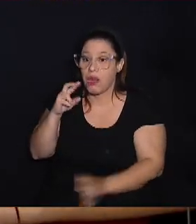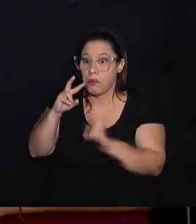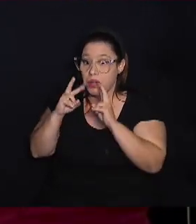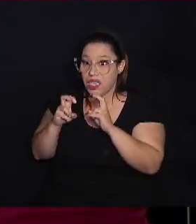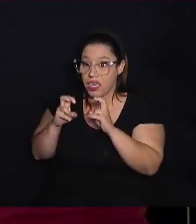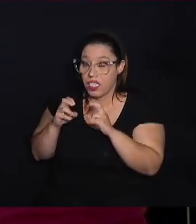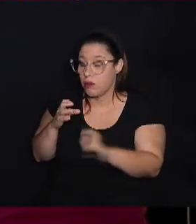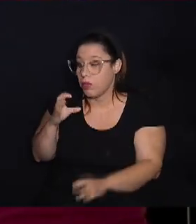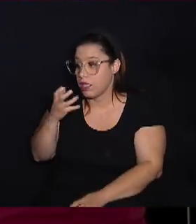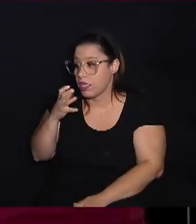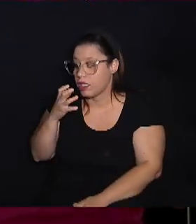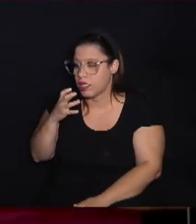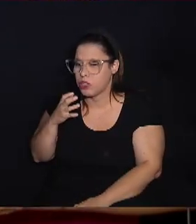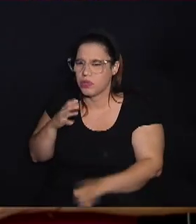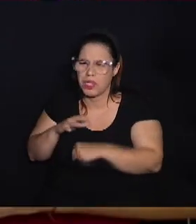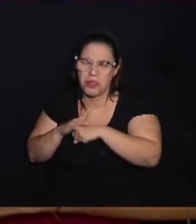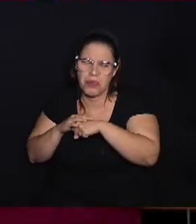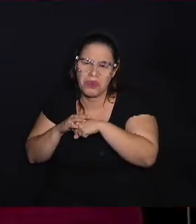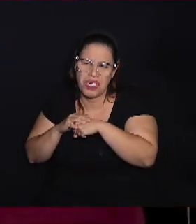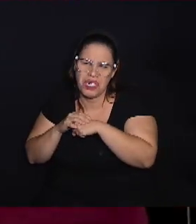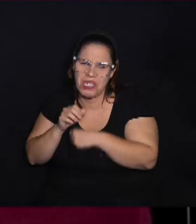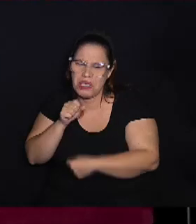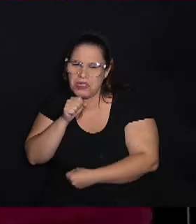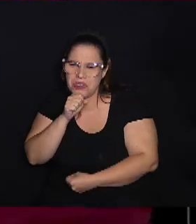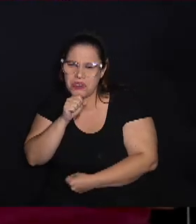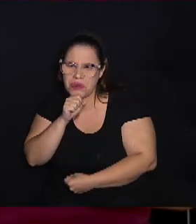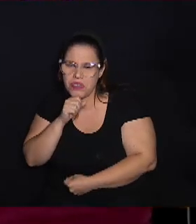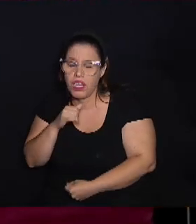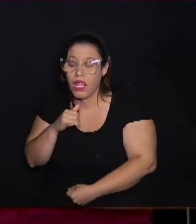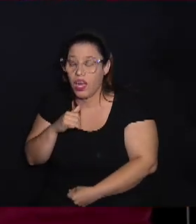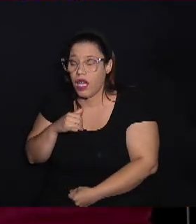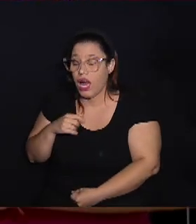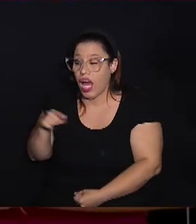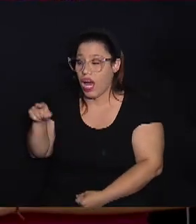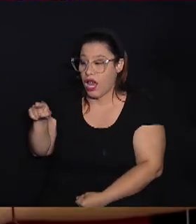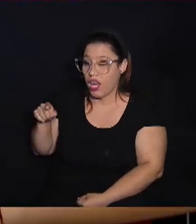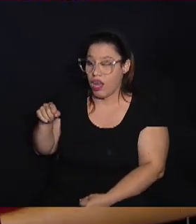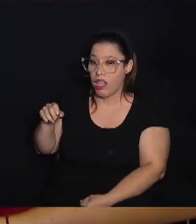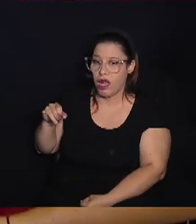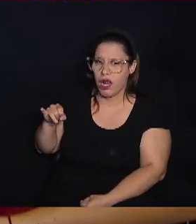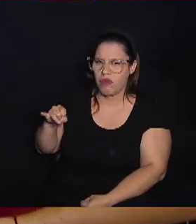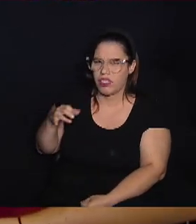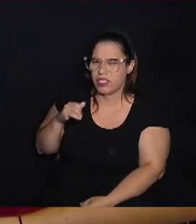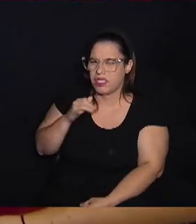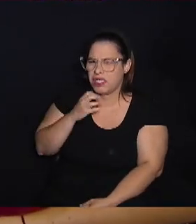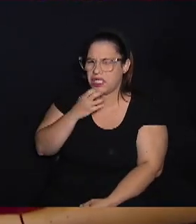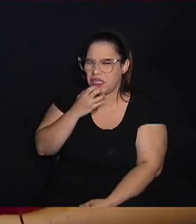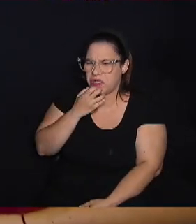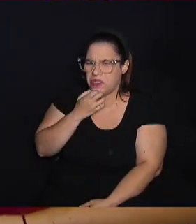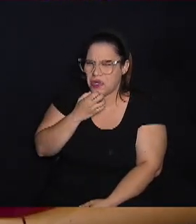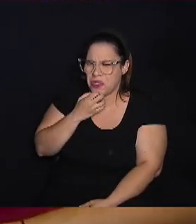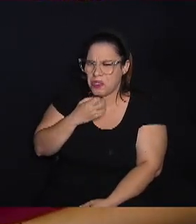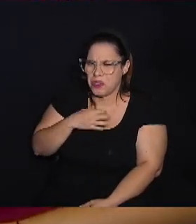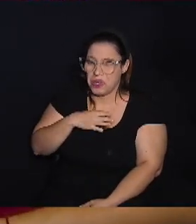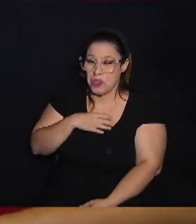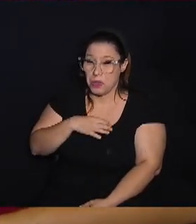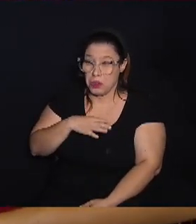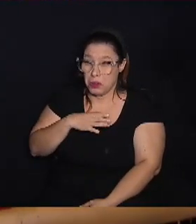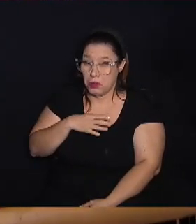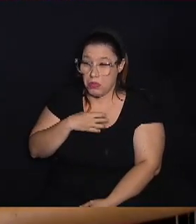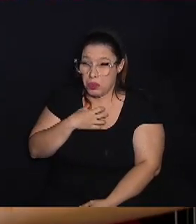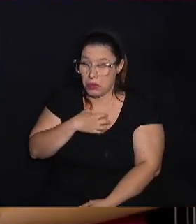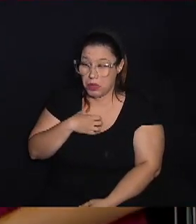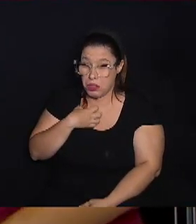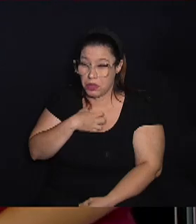cachorra, né? Então ela vai sentindo tristeza, raiva, vai lidando ali com os sentimentos dela com a ajuda dos adultos e das